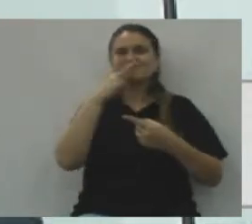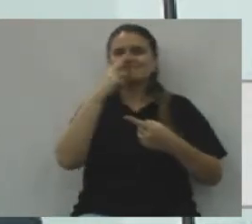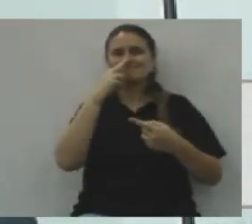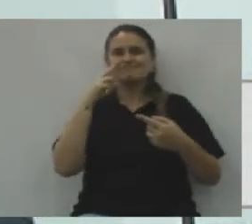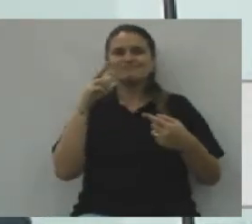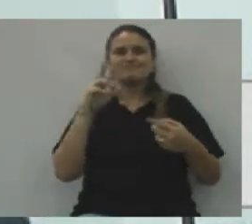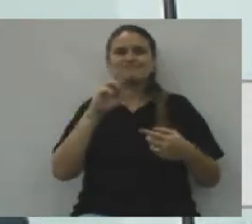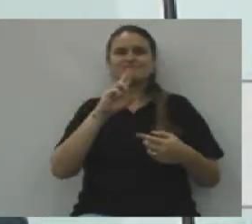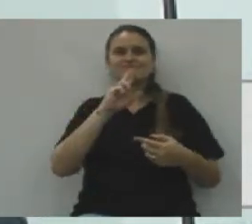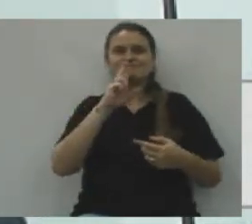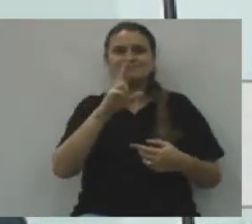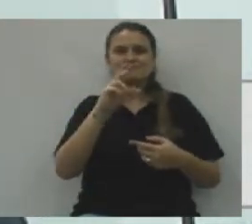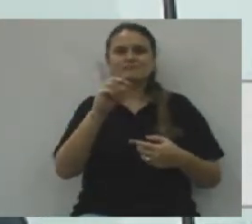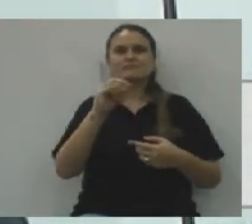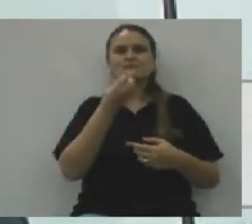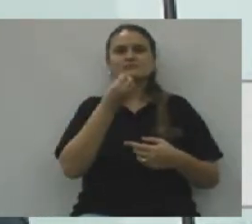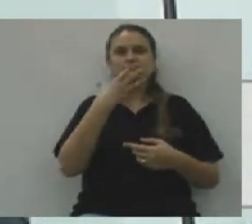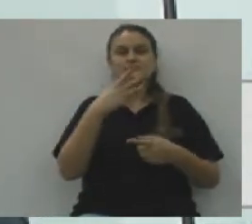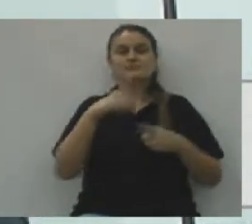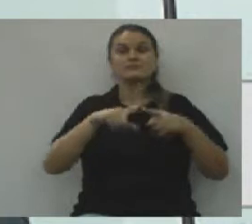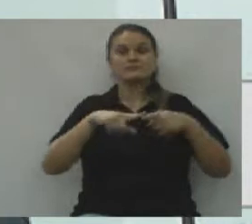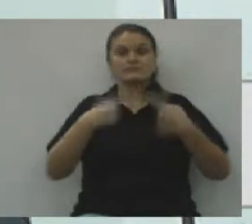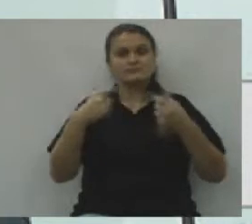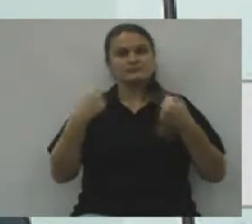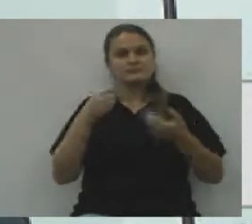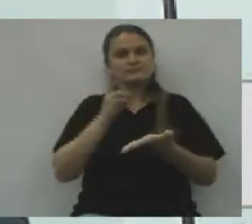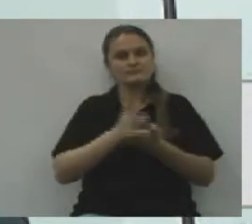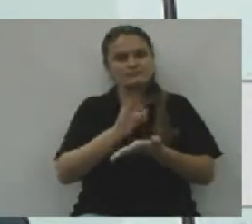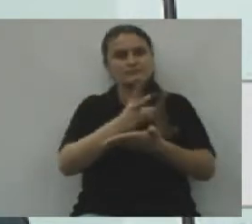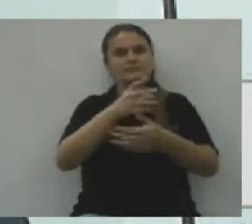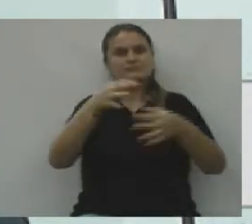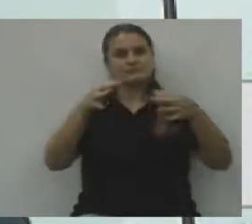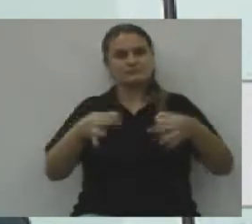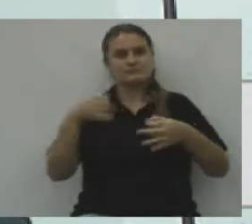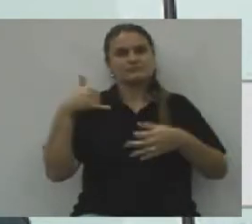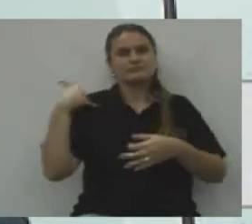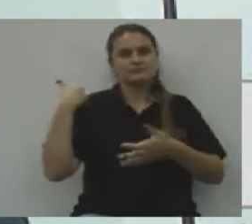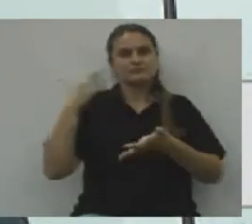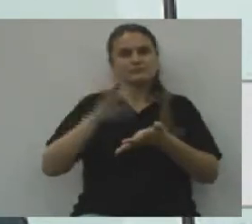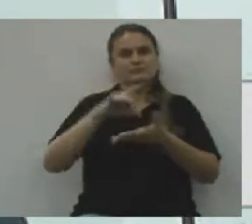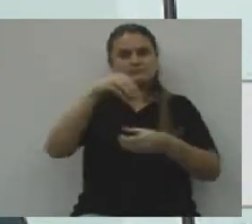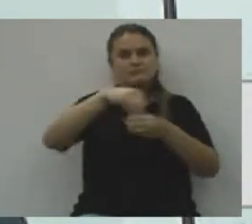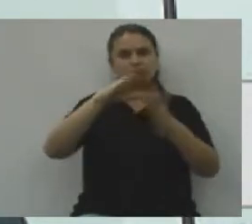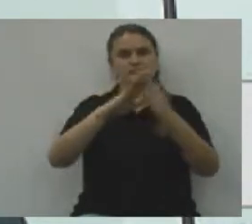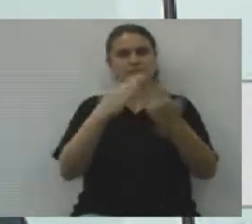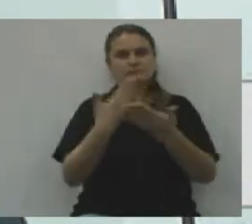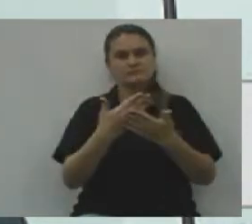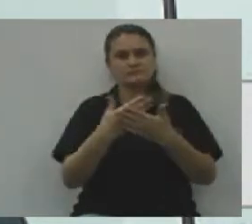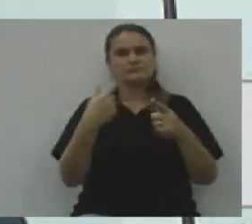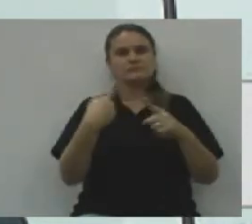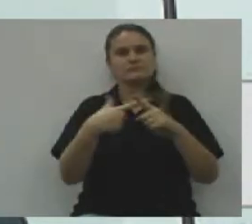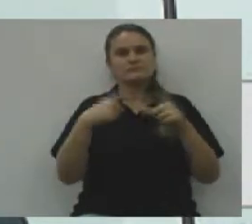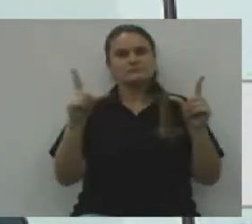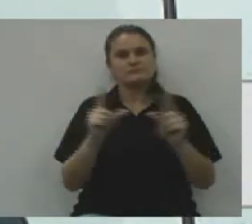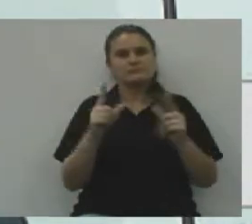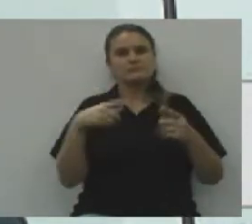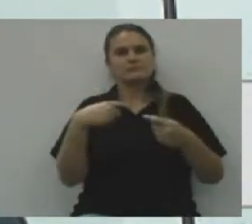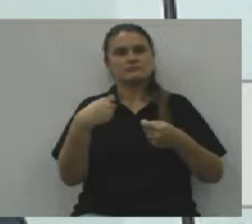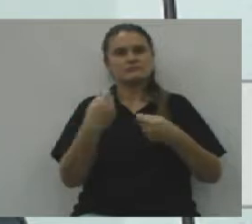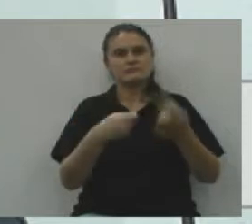tão benéfico quanto aquele que esteve no tempo oportuno dentro da escola. Então, economicamente,